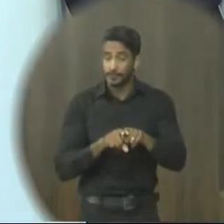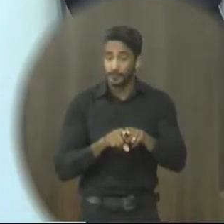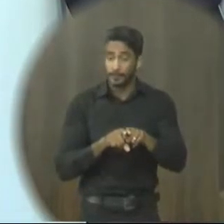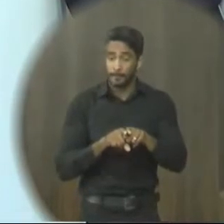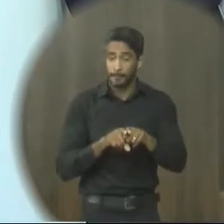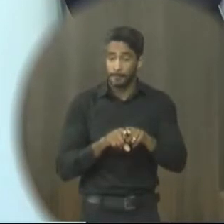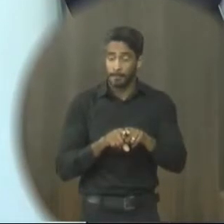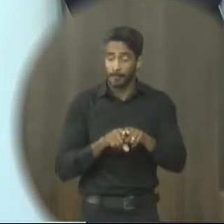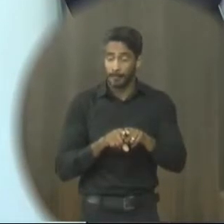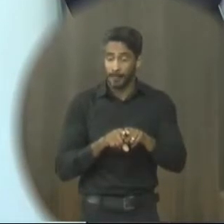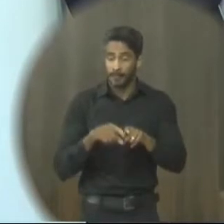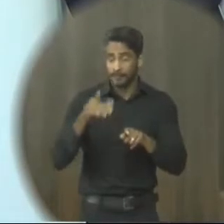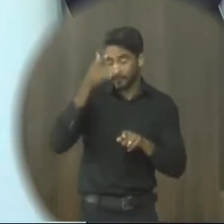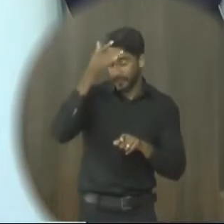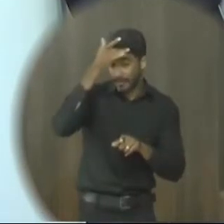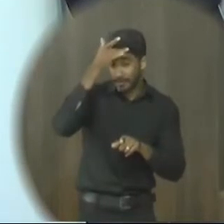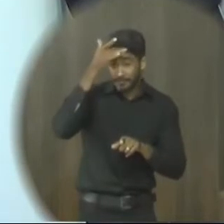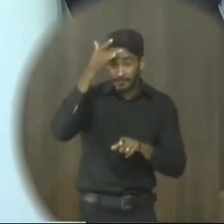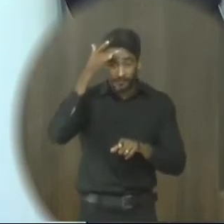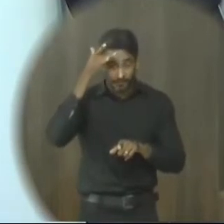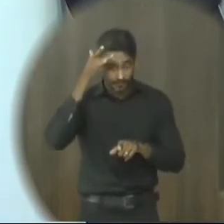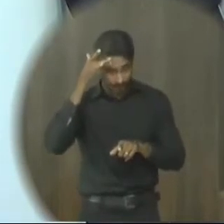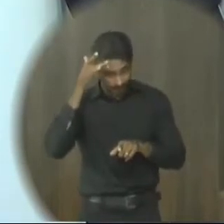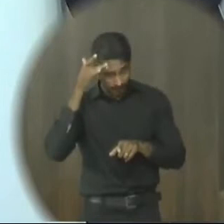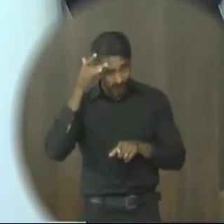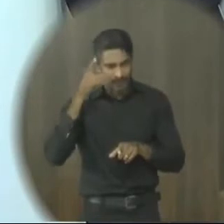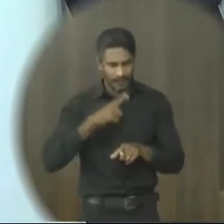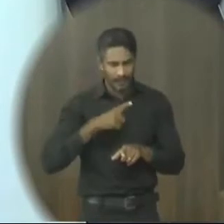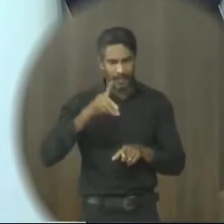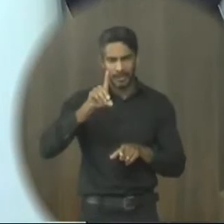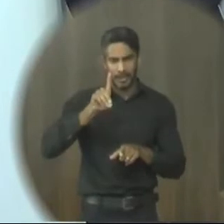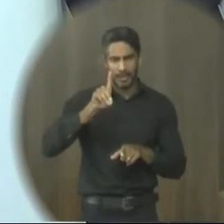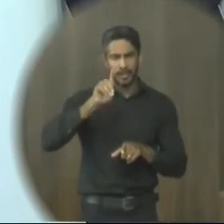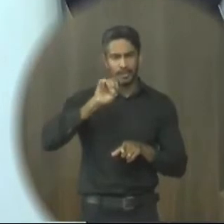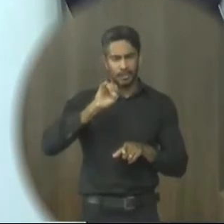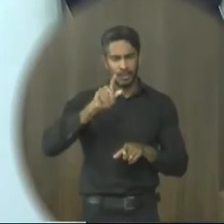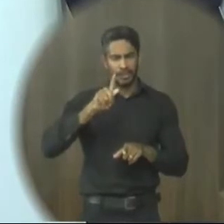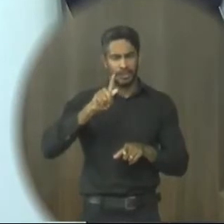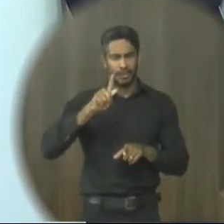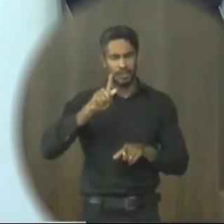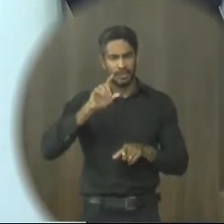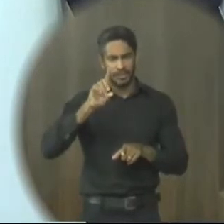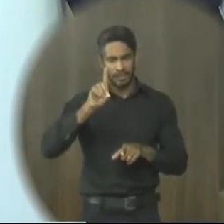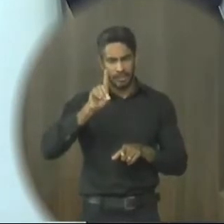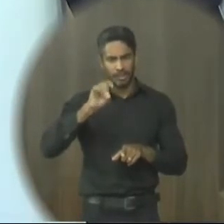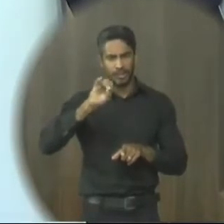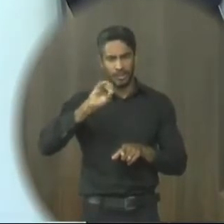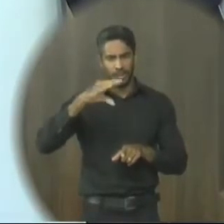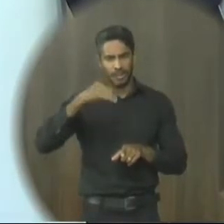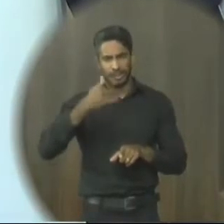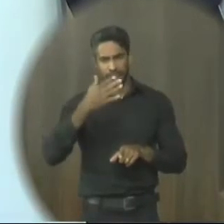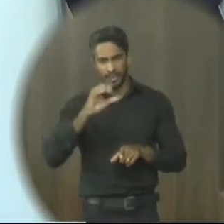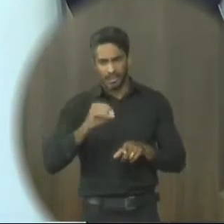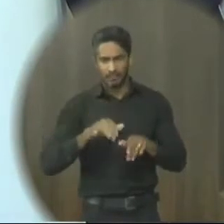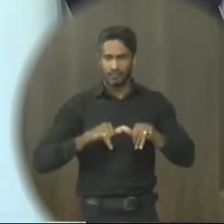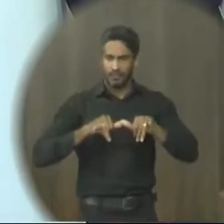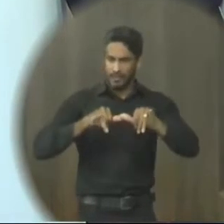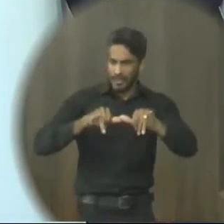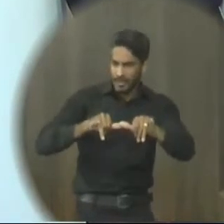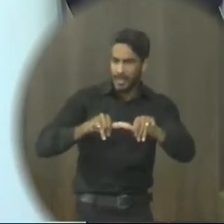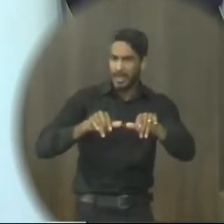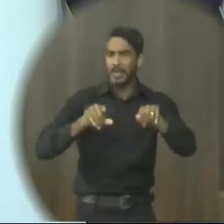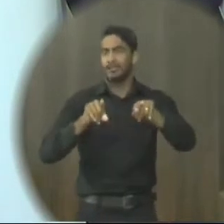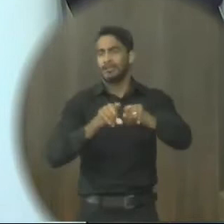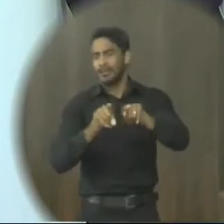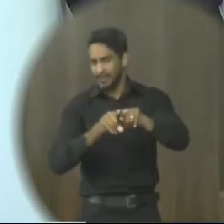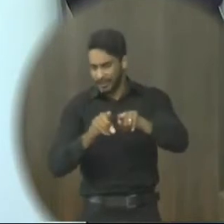dê condições aos moradores, porque ali tem o Dicão Supermercado, o SAMU que está ali perto, e só tem